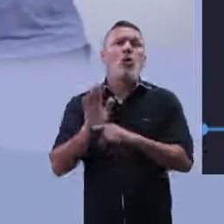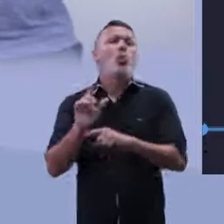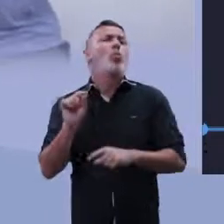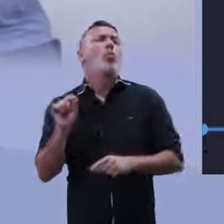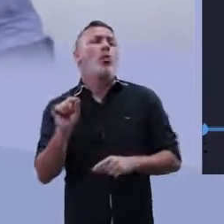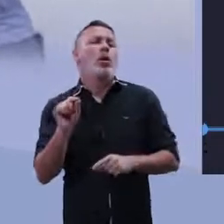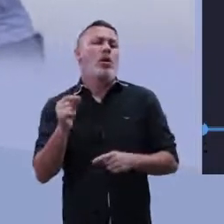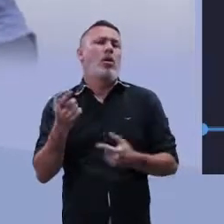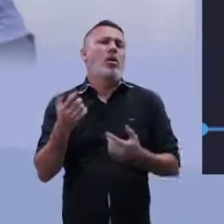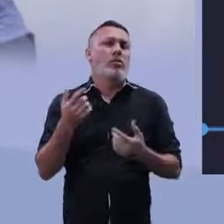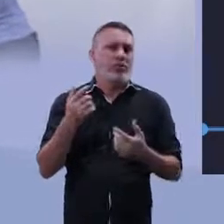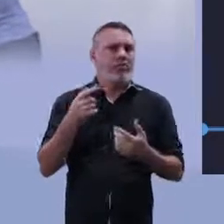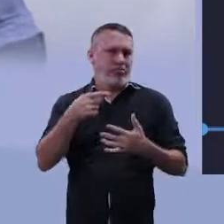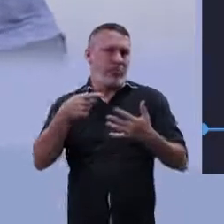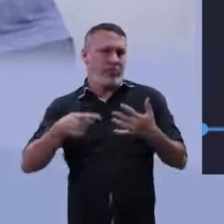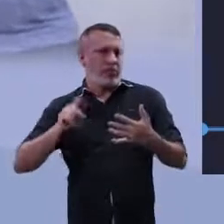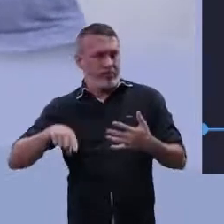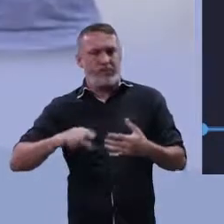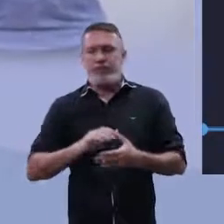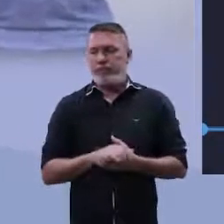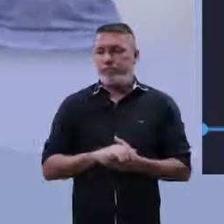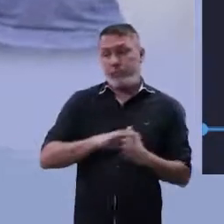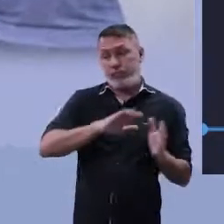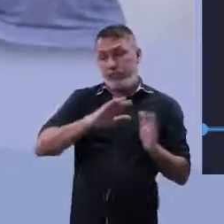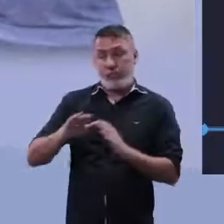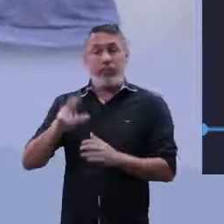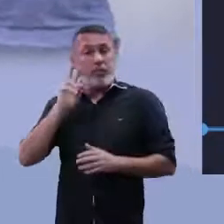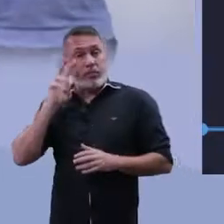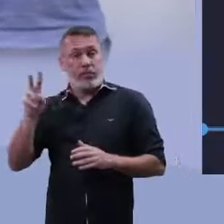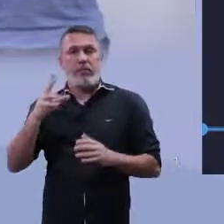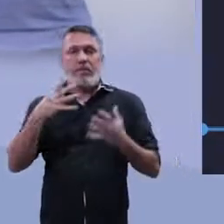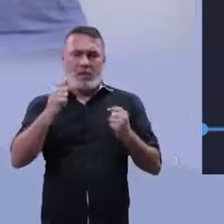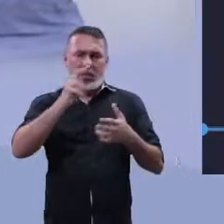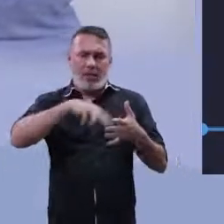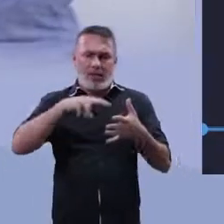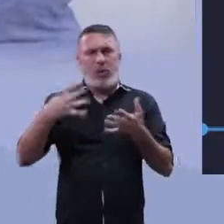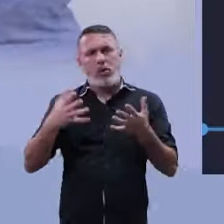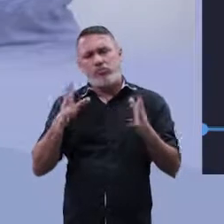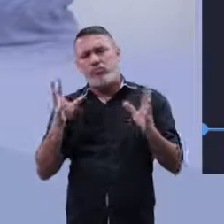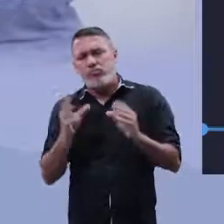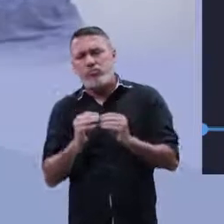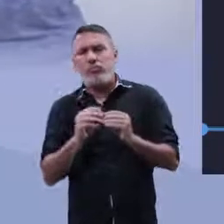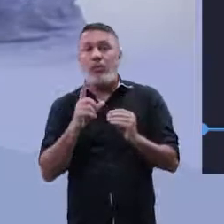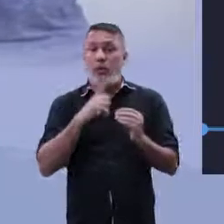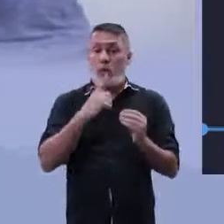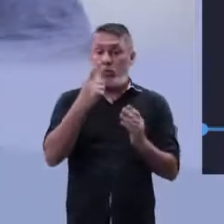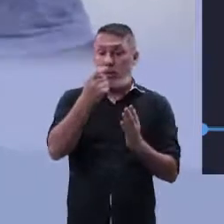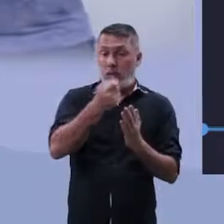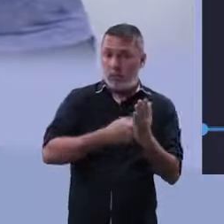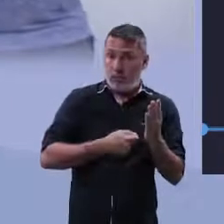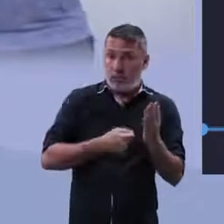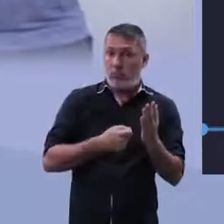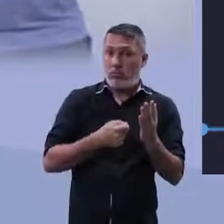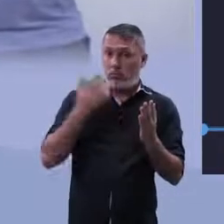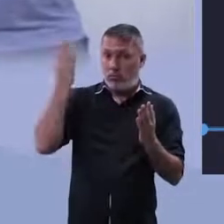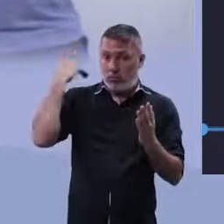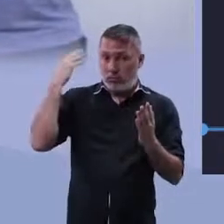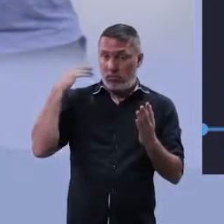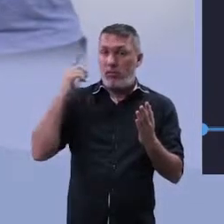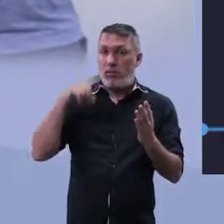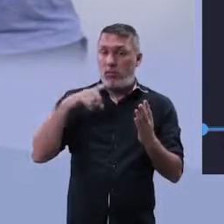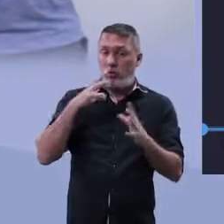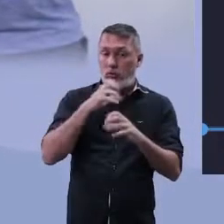essas pessoas? Então, nós vamos ler aqui agora, meu querido, mais ou menos uma redação. Nós vamos fazer uma análise de uma redação